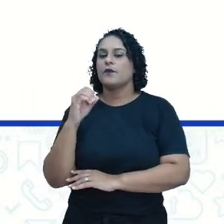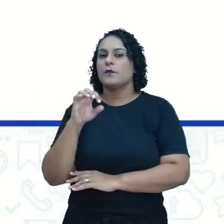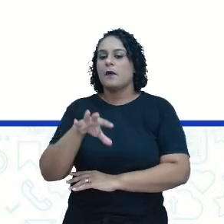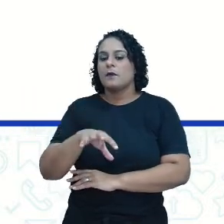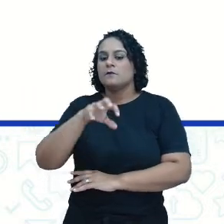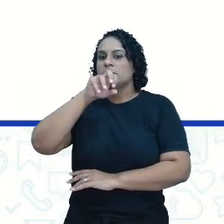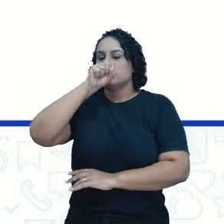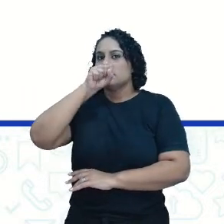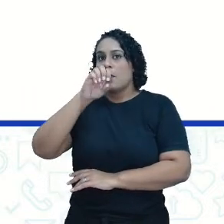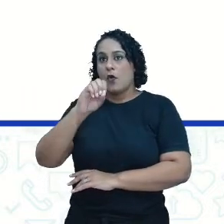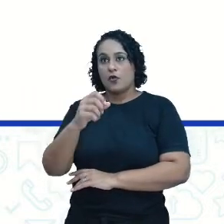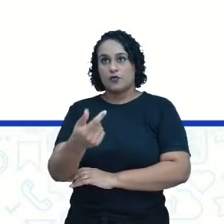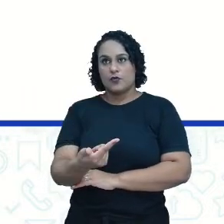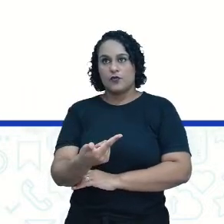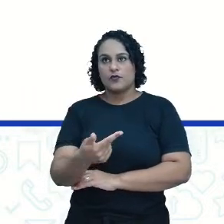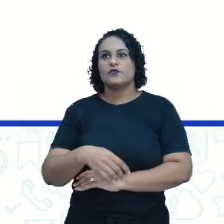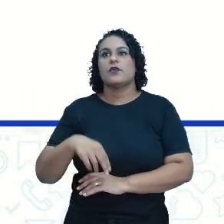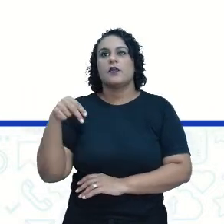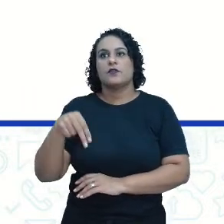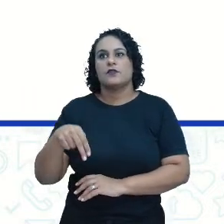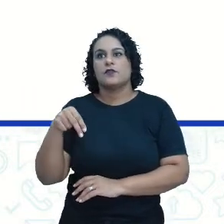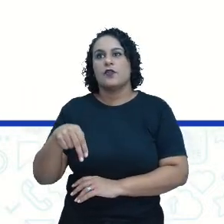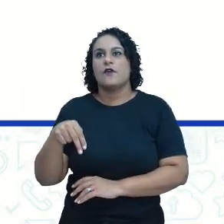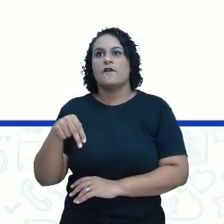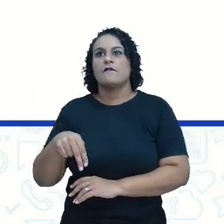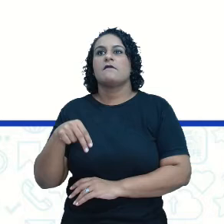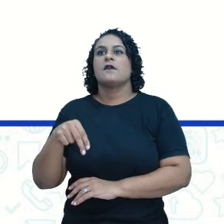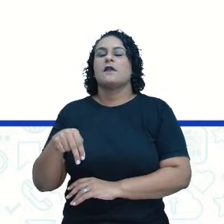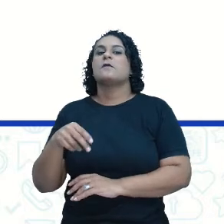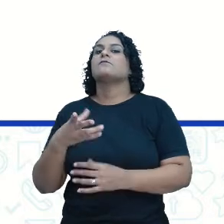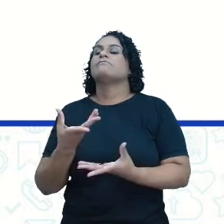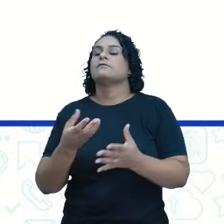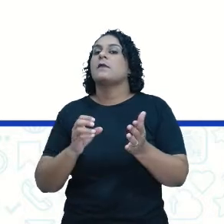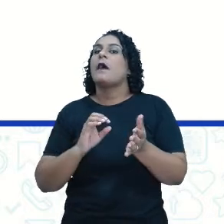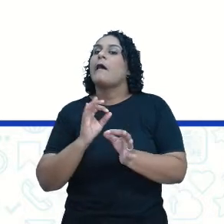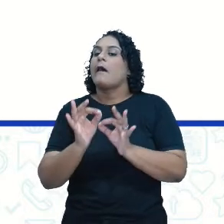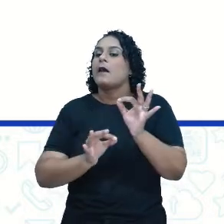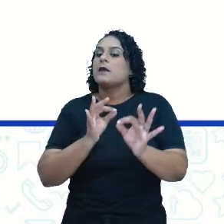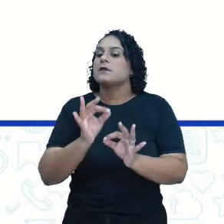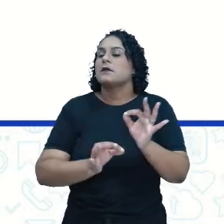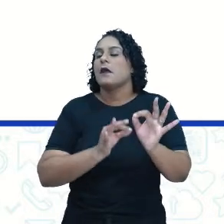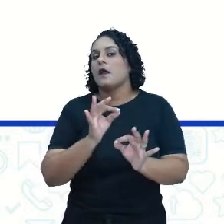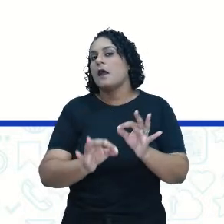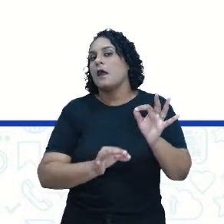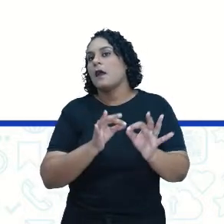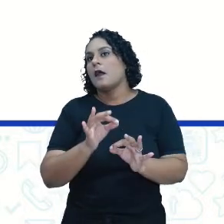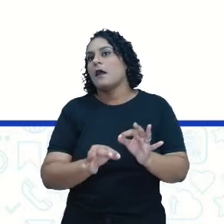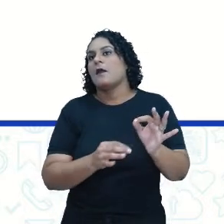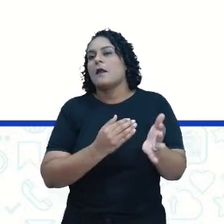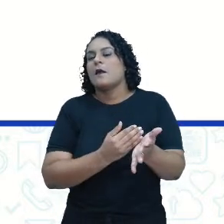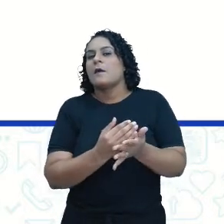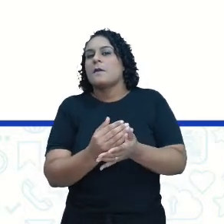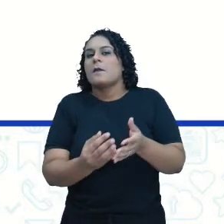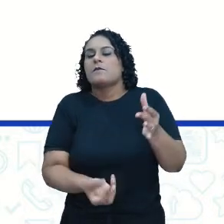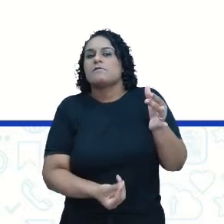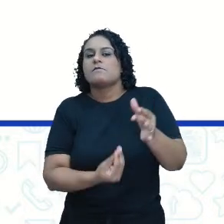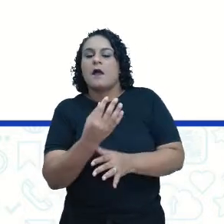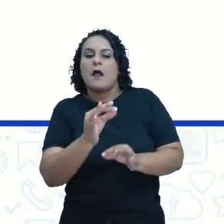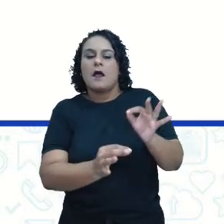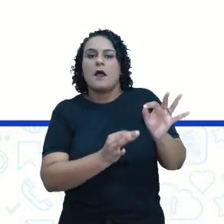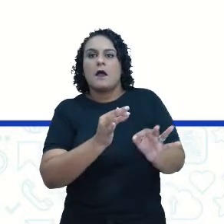nosso calendário aí, cósmico, células eucarióticas, ou seja, já existem seres, né, com